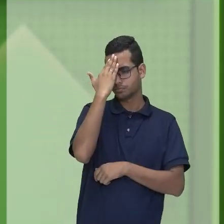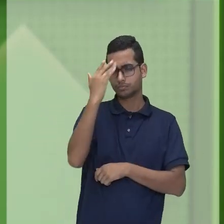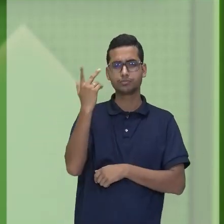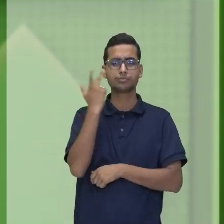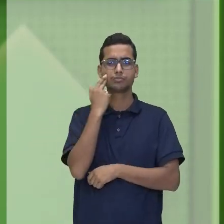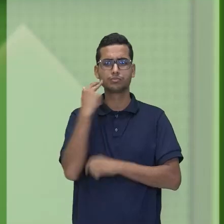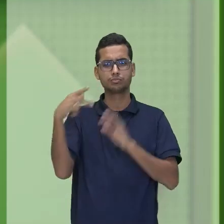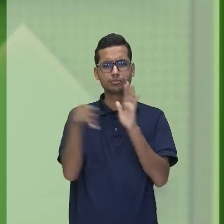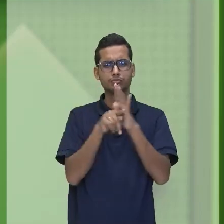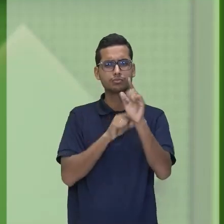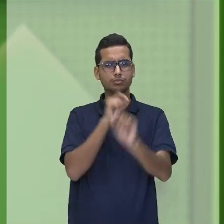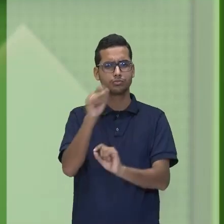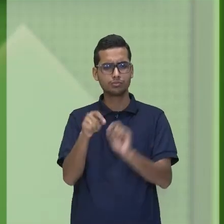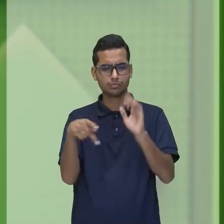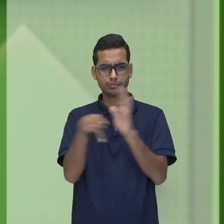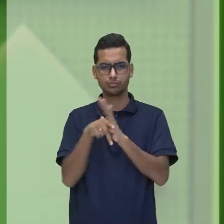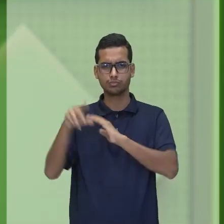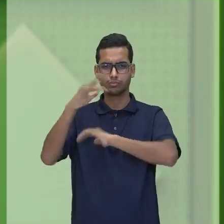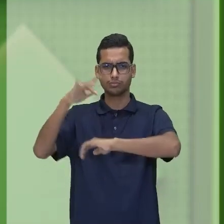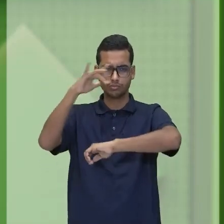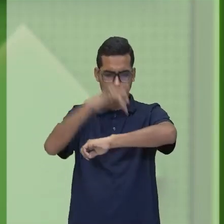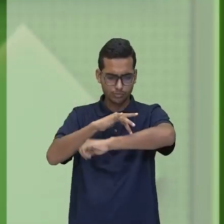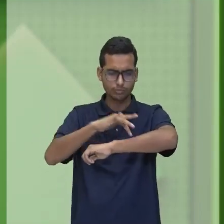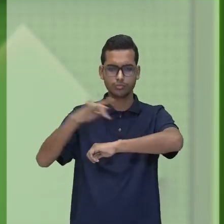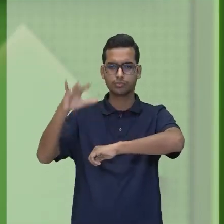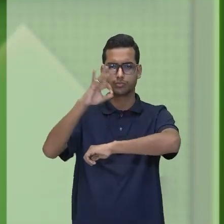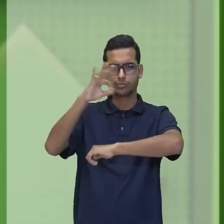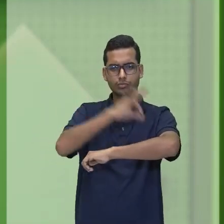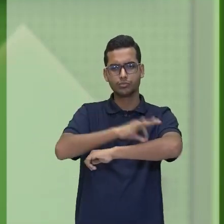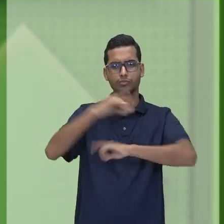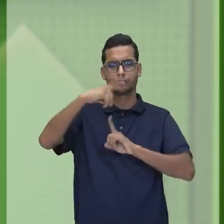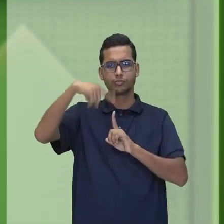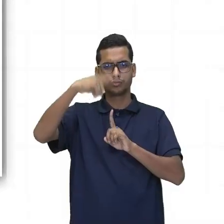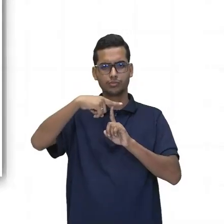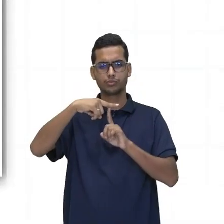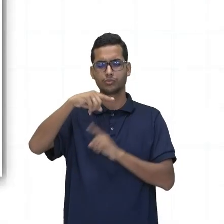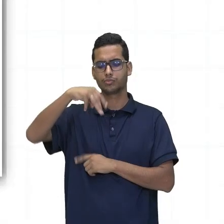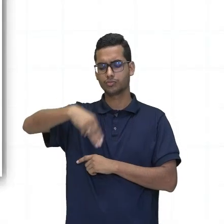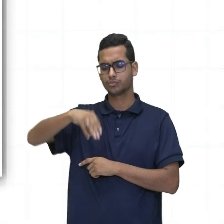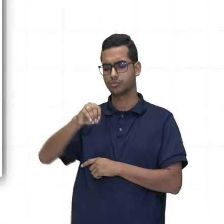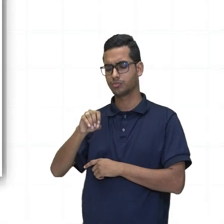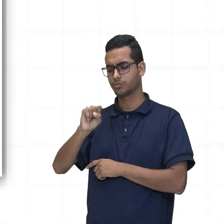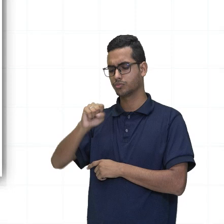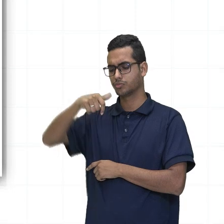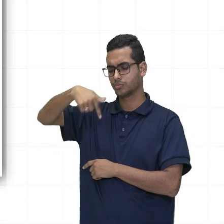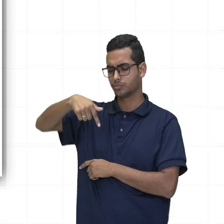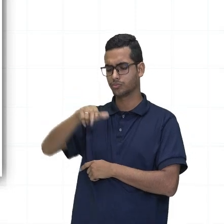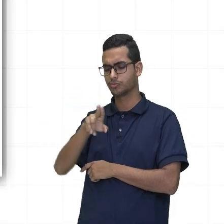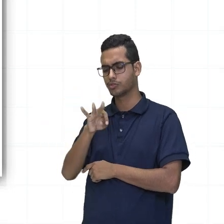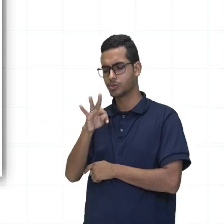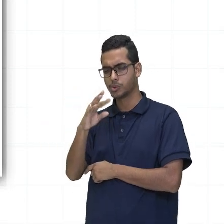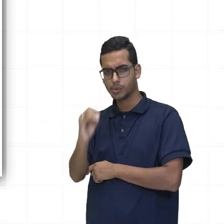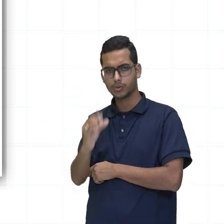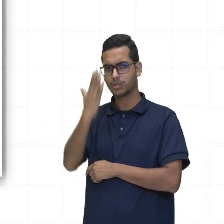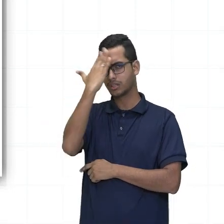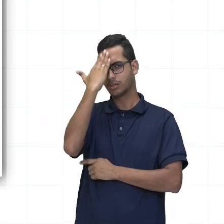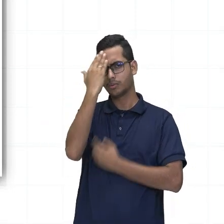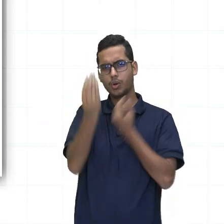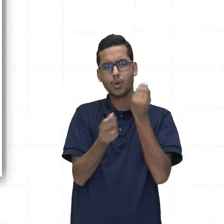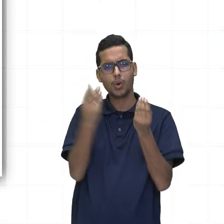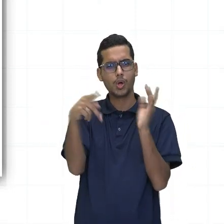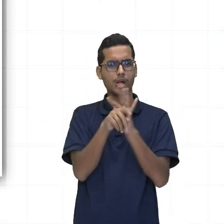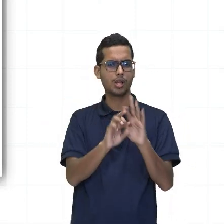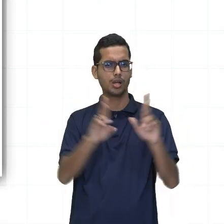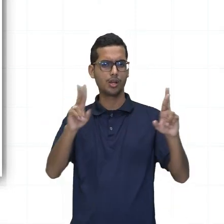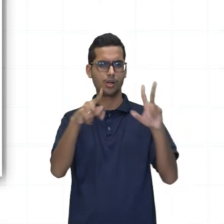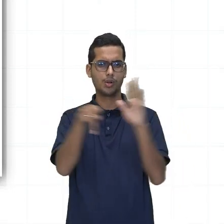os insetos do tipo mosquitos. Então, a gente vai observar aí como saber a diferença entre os mosquitos que